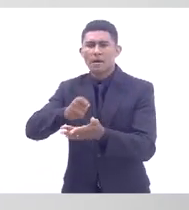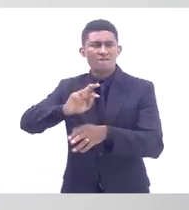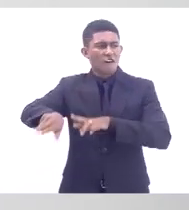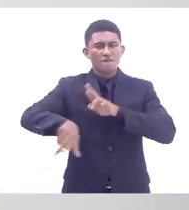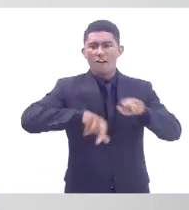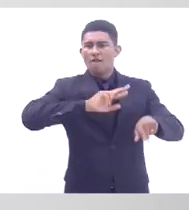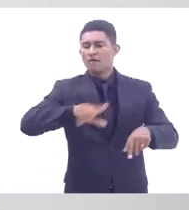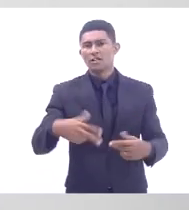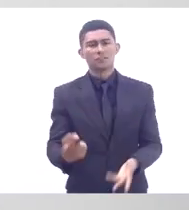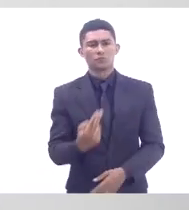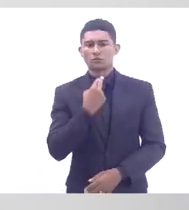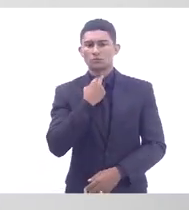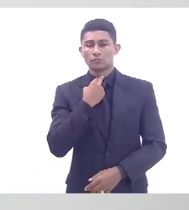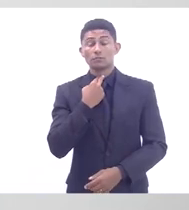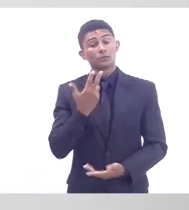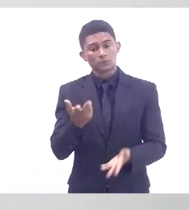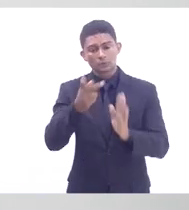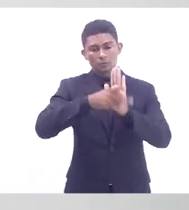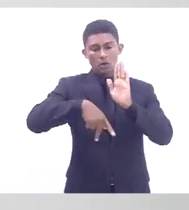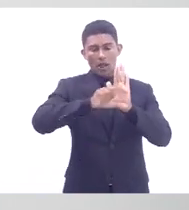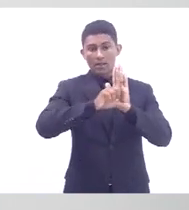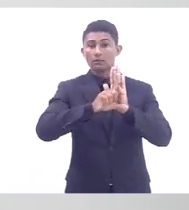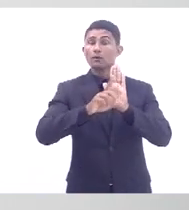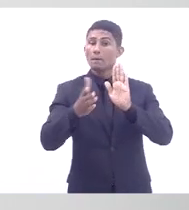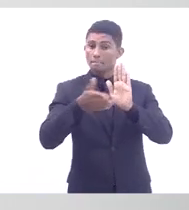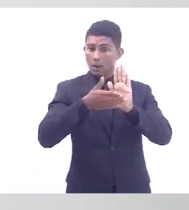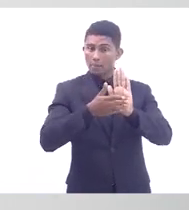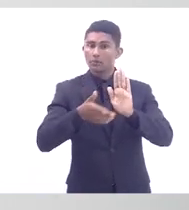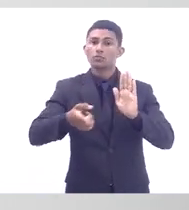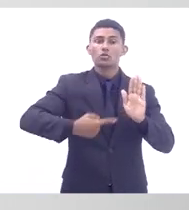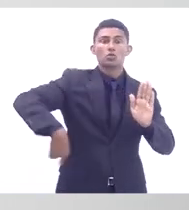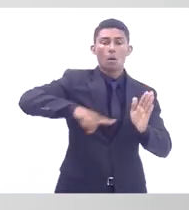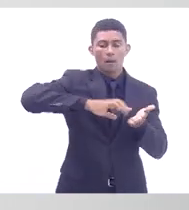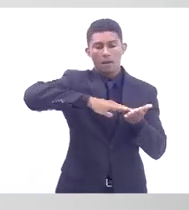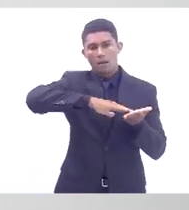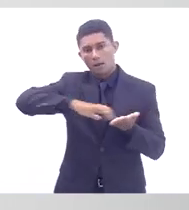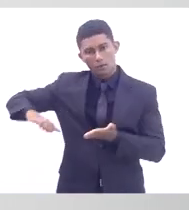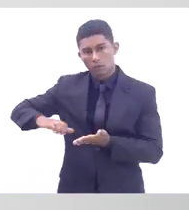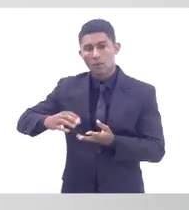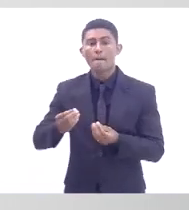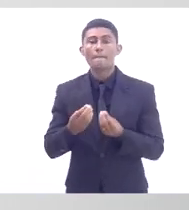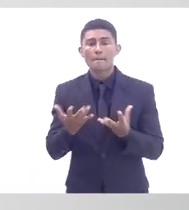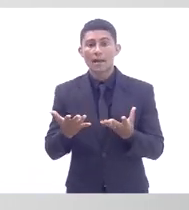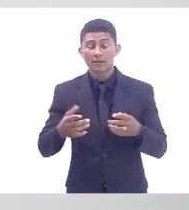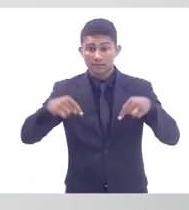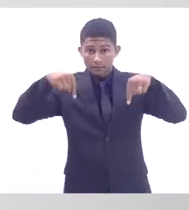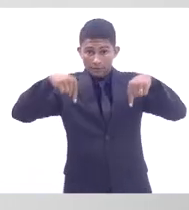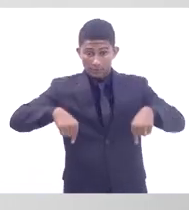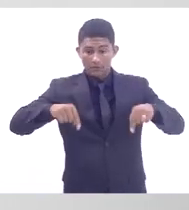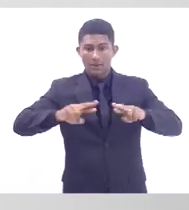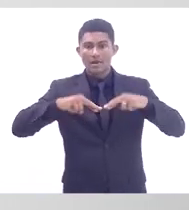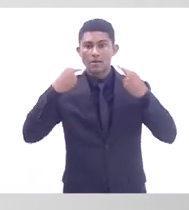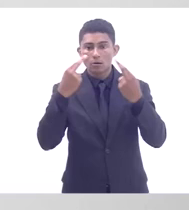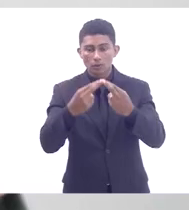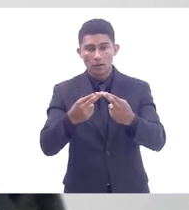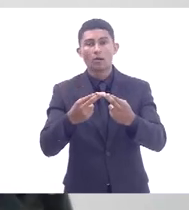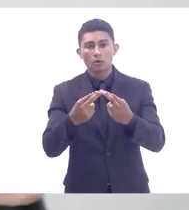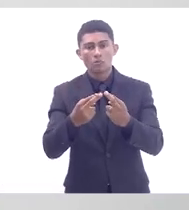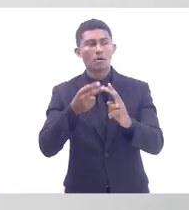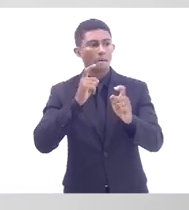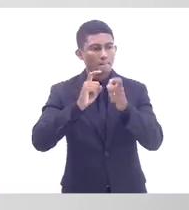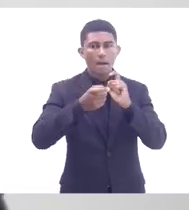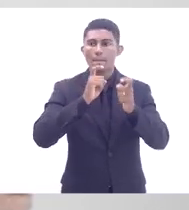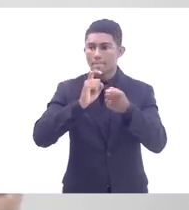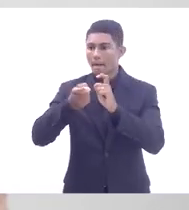projeto de pauta com compromisso de trazer uma discussão Em uma audiência pública da ou também surgiram que a